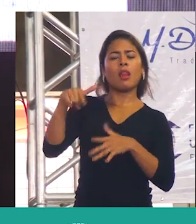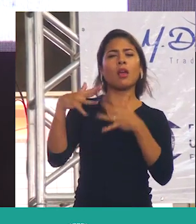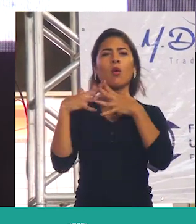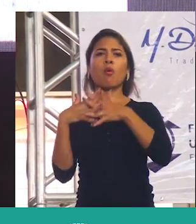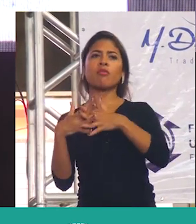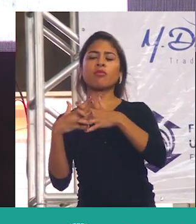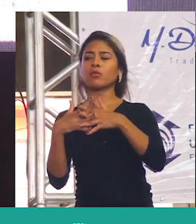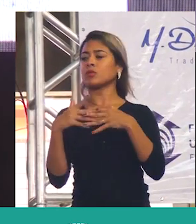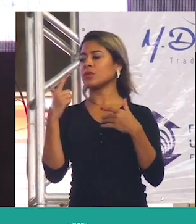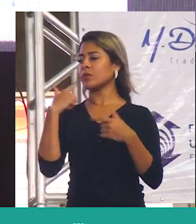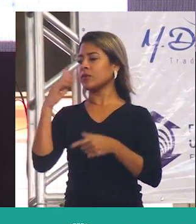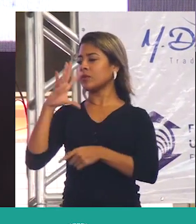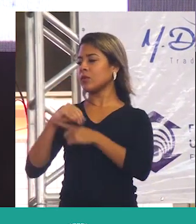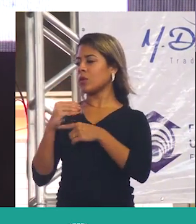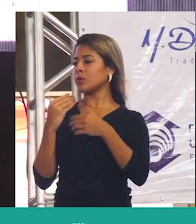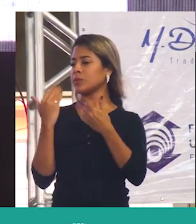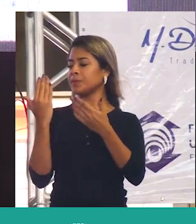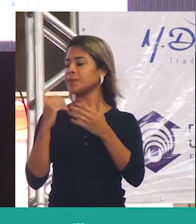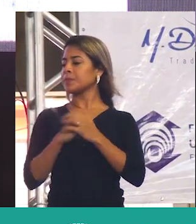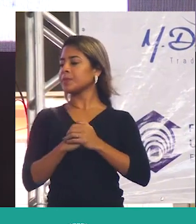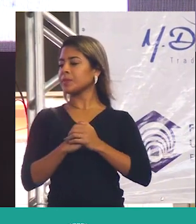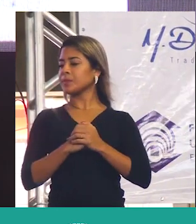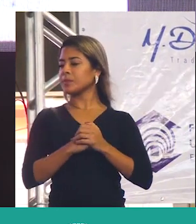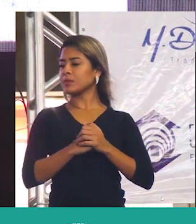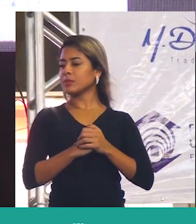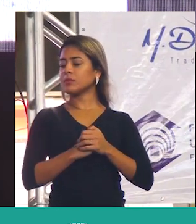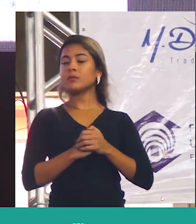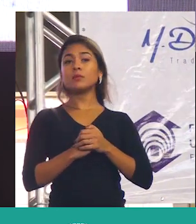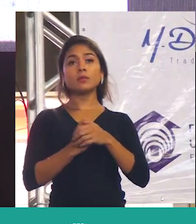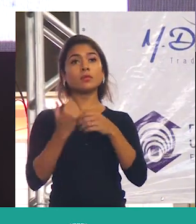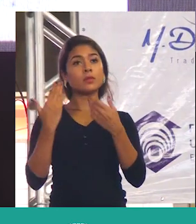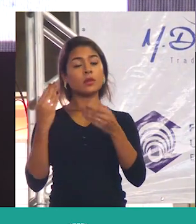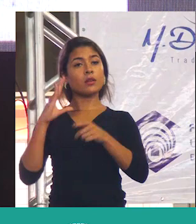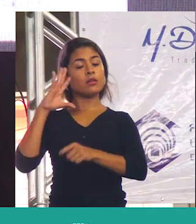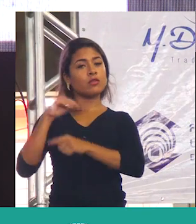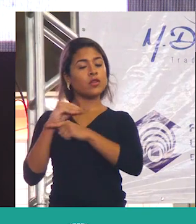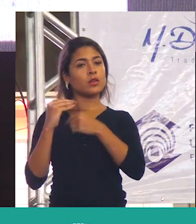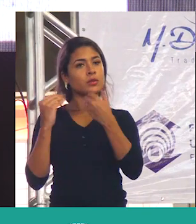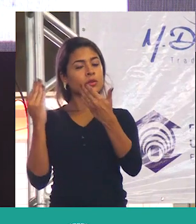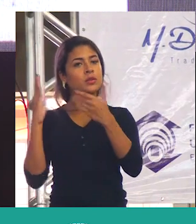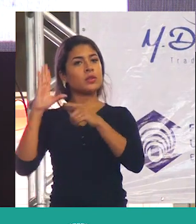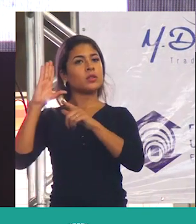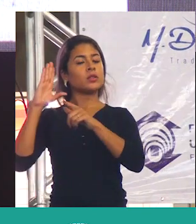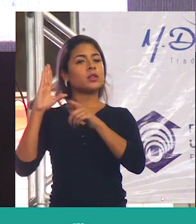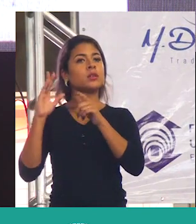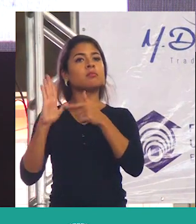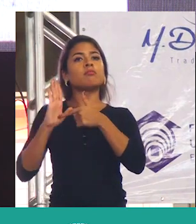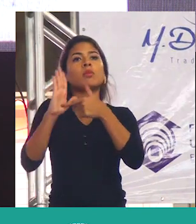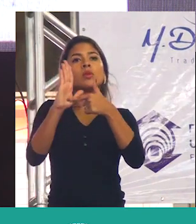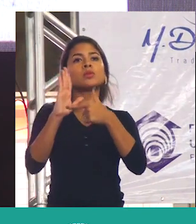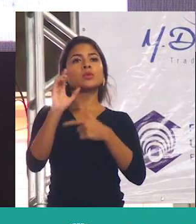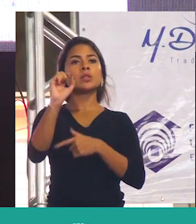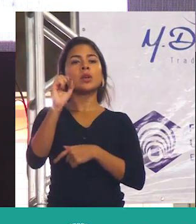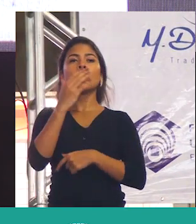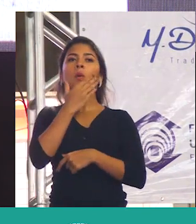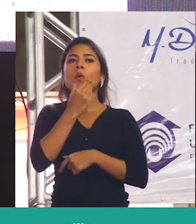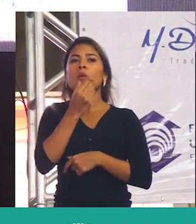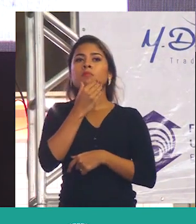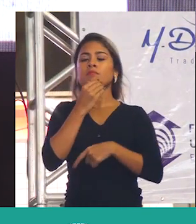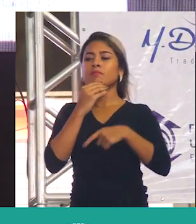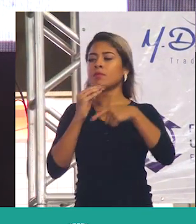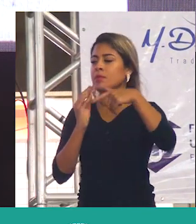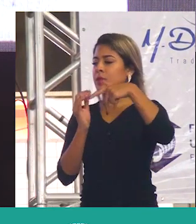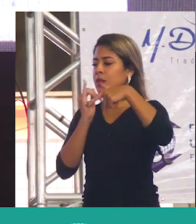é muito emblemática, portanto. Essa foto mostra o Jânio com a perna esquerda indo para um